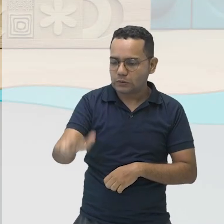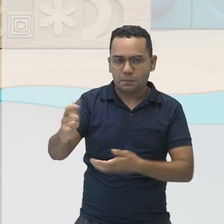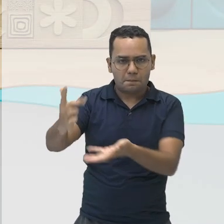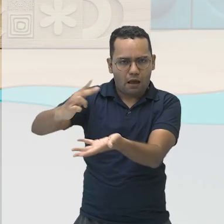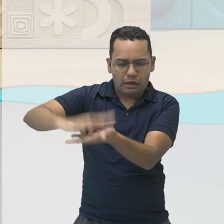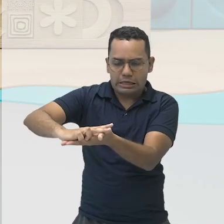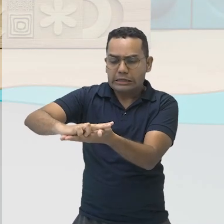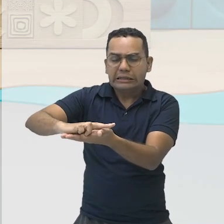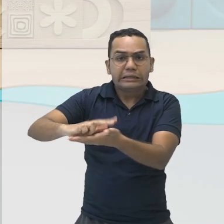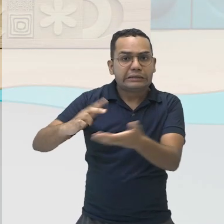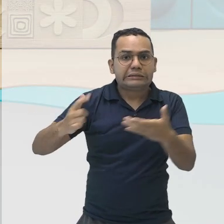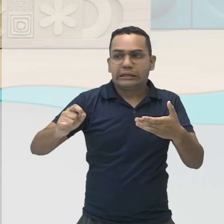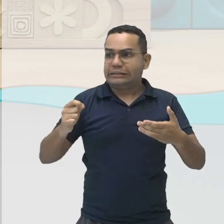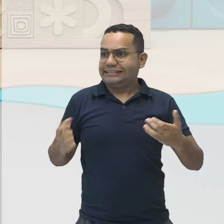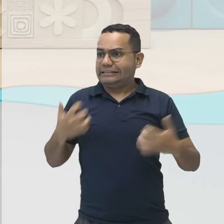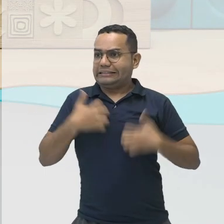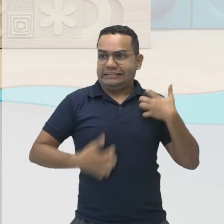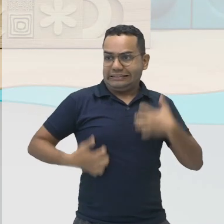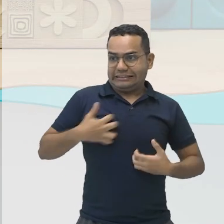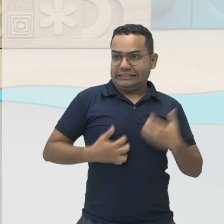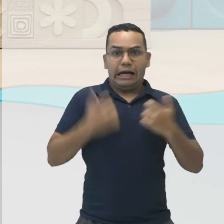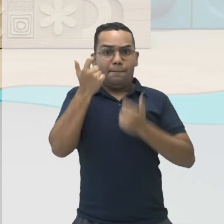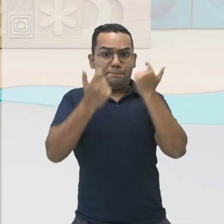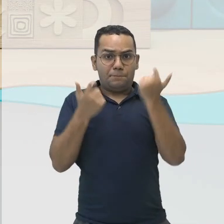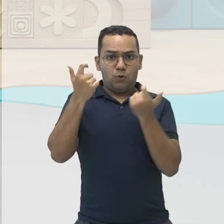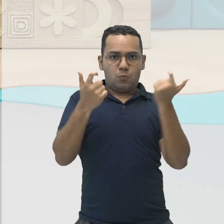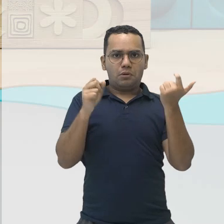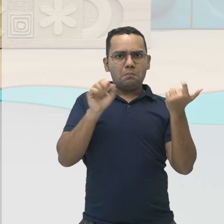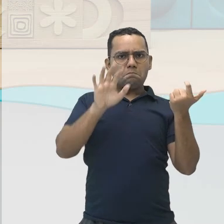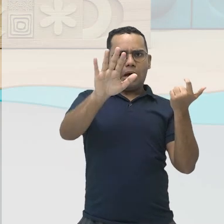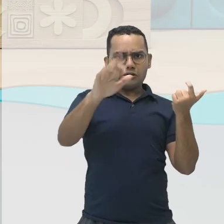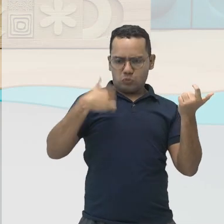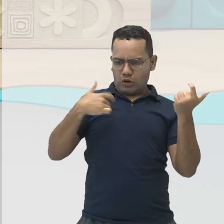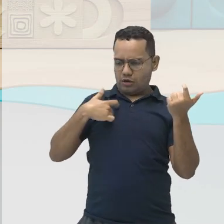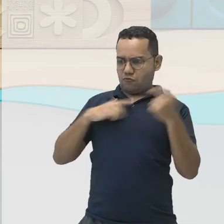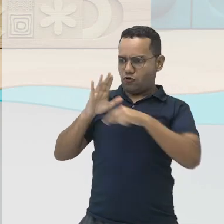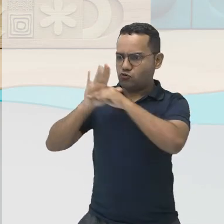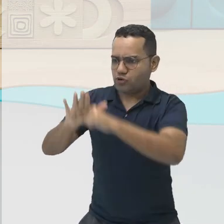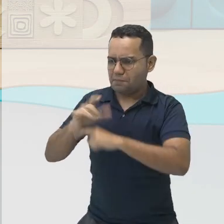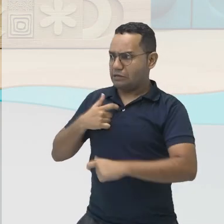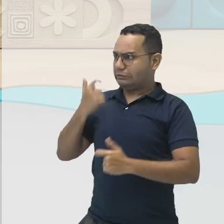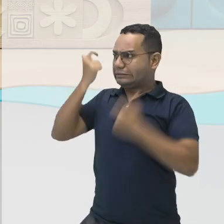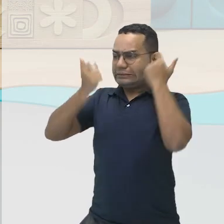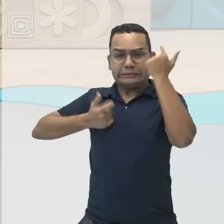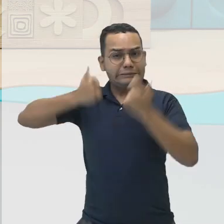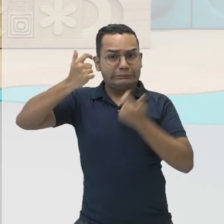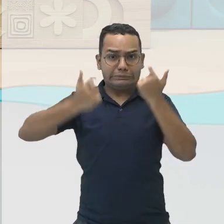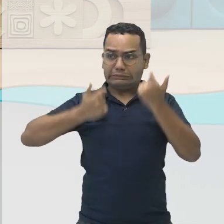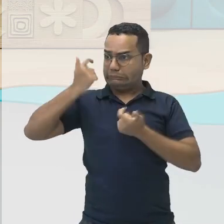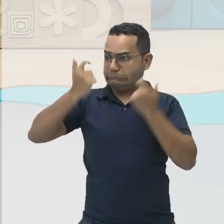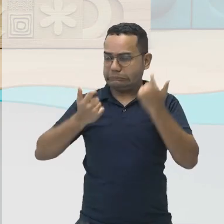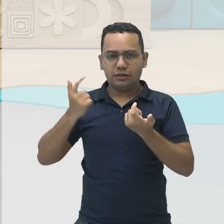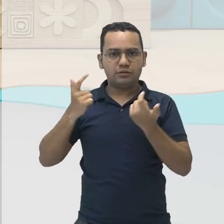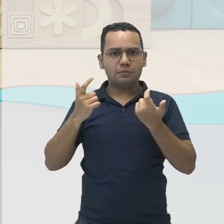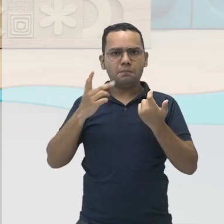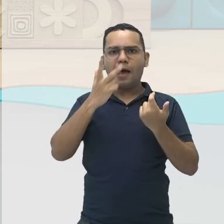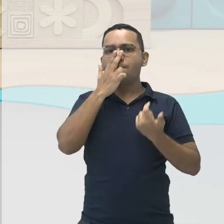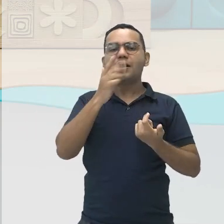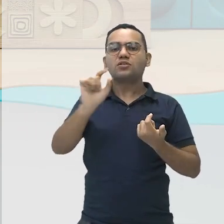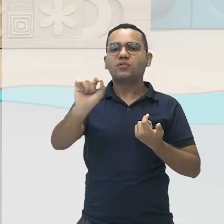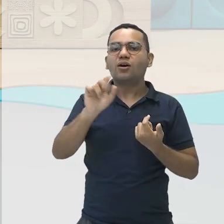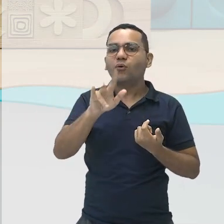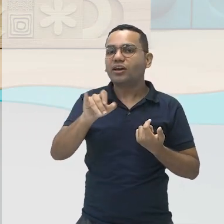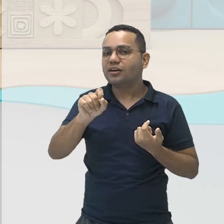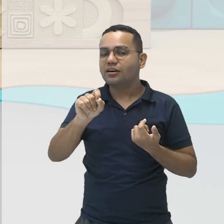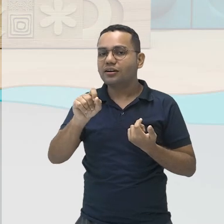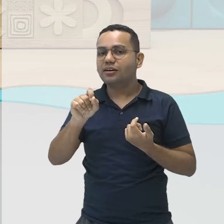com a situação, né? E se você chega mais nervoso do que ela, você vai, ao invés de ajudar, atrapalhar. Por